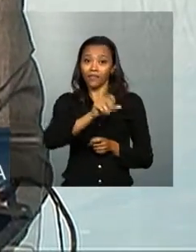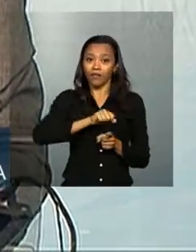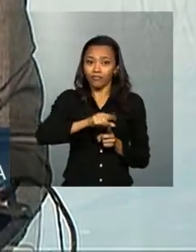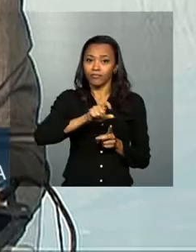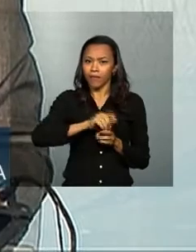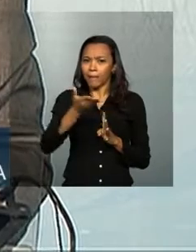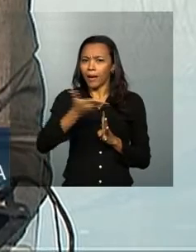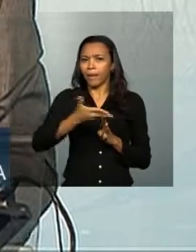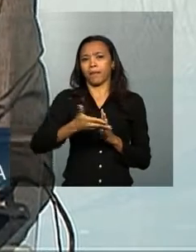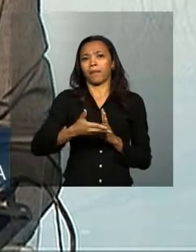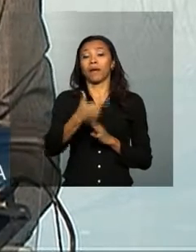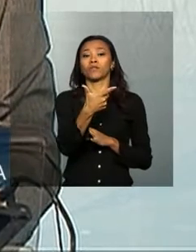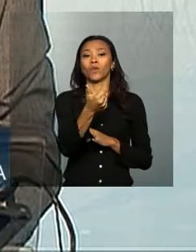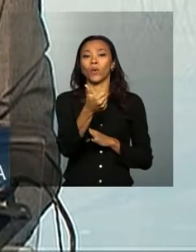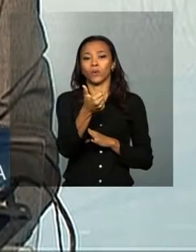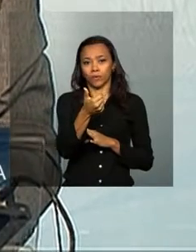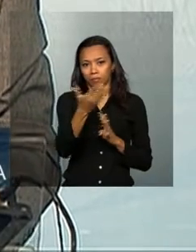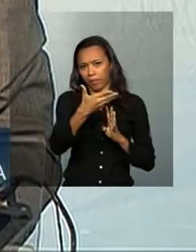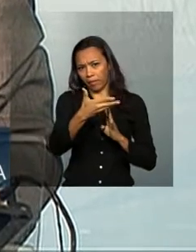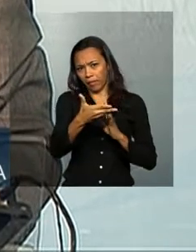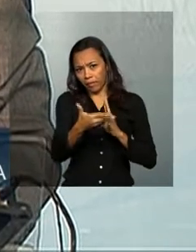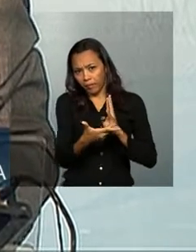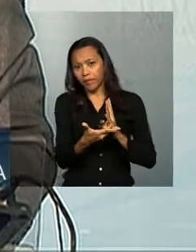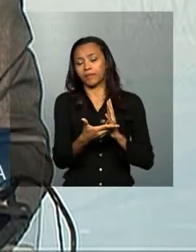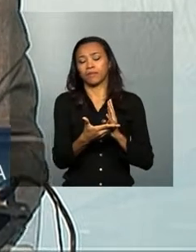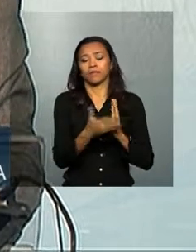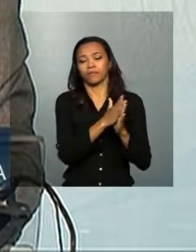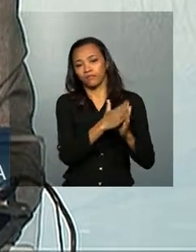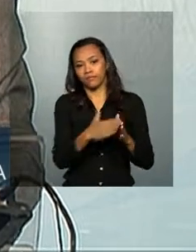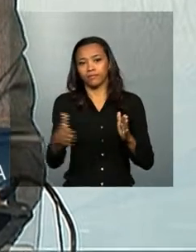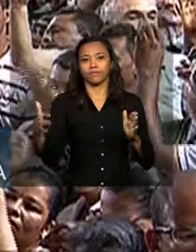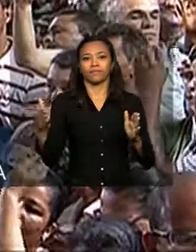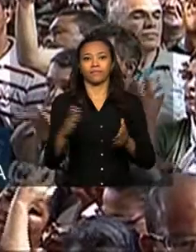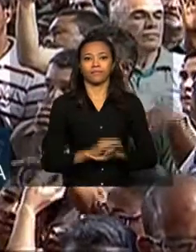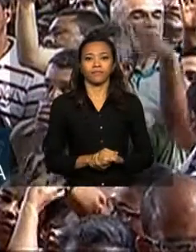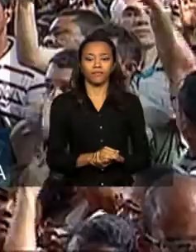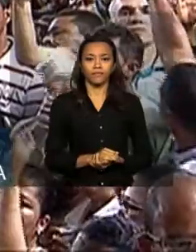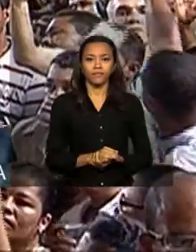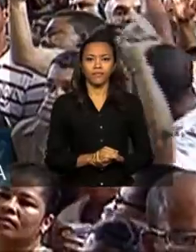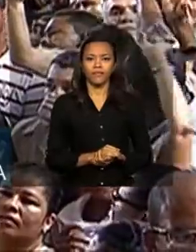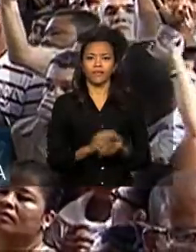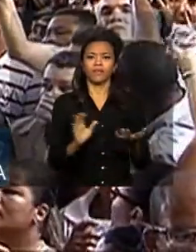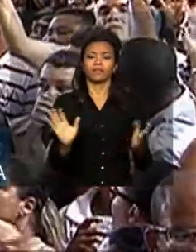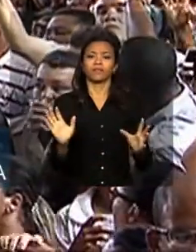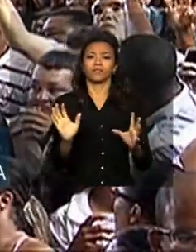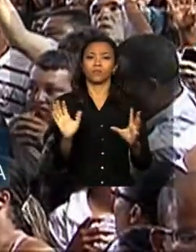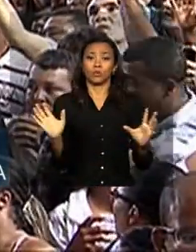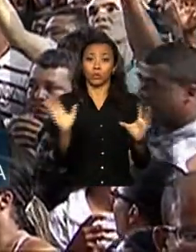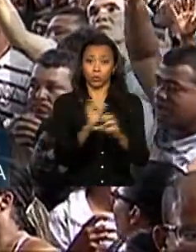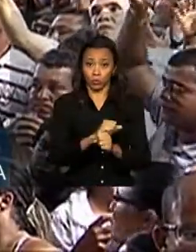vezes 12 meses no ano, isso dá quanto? Não ouvi. 600 reais, não é